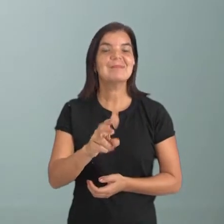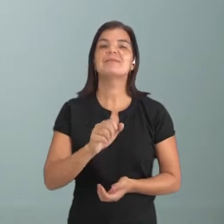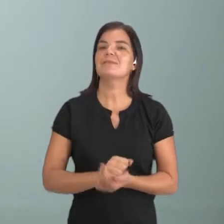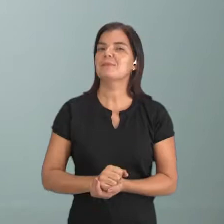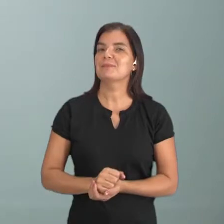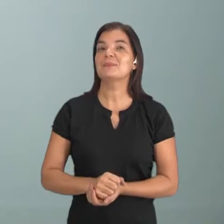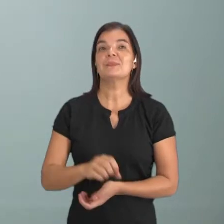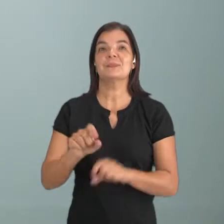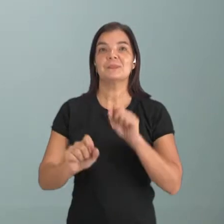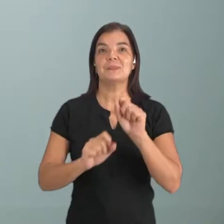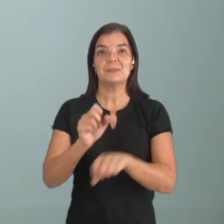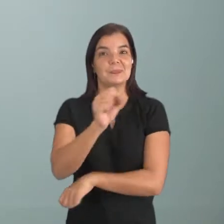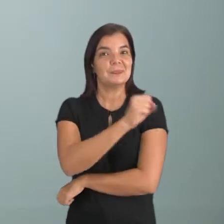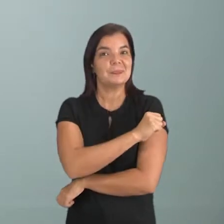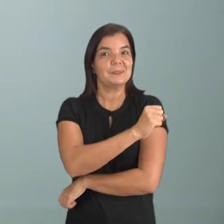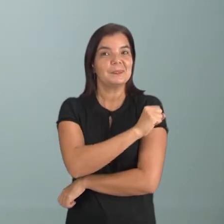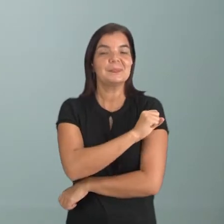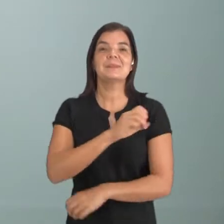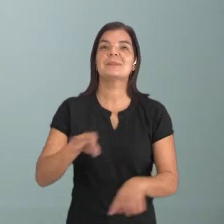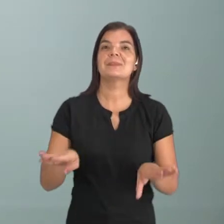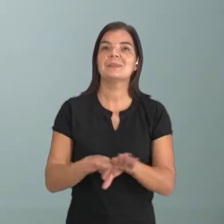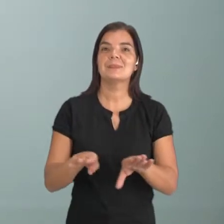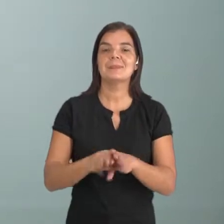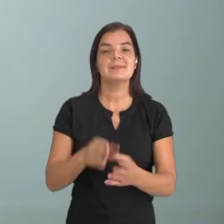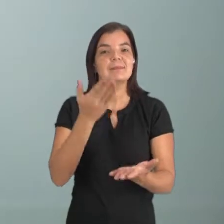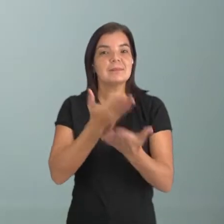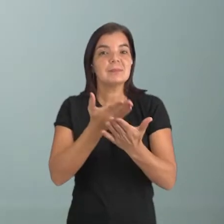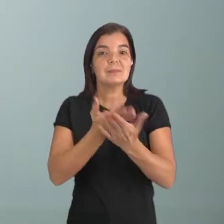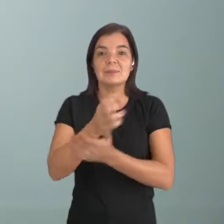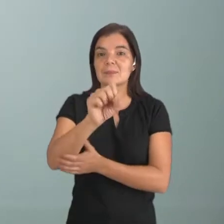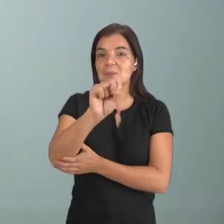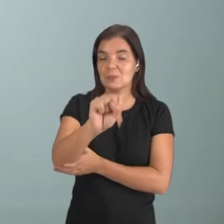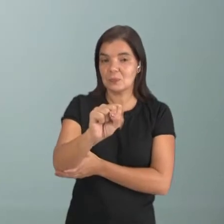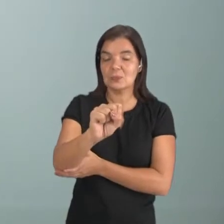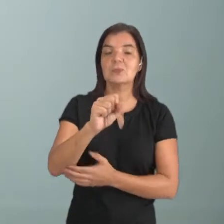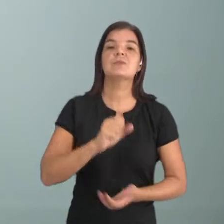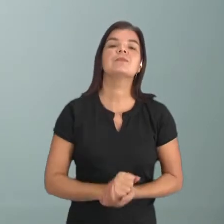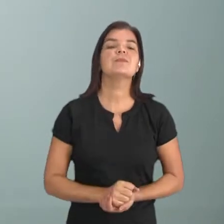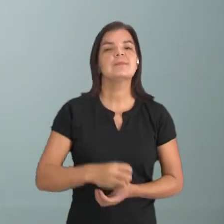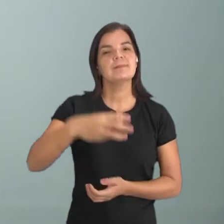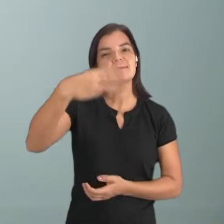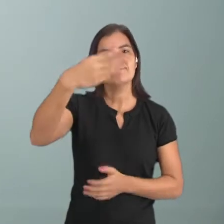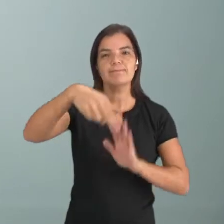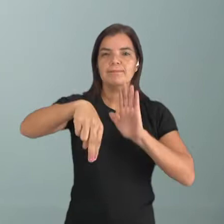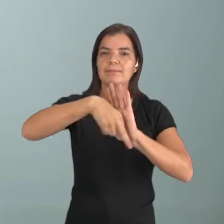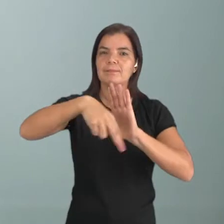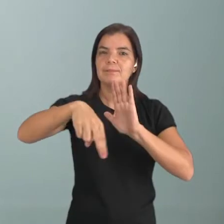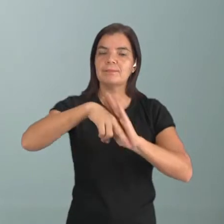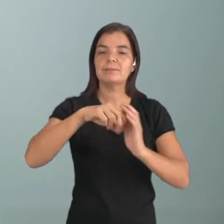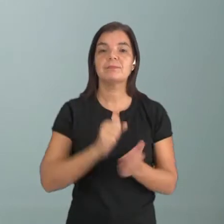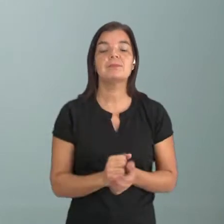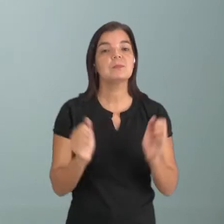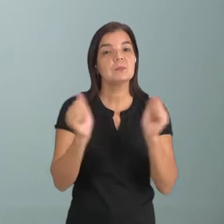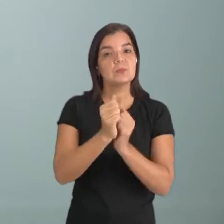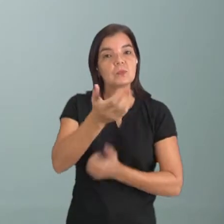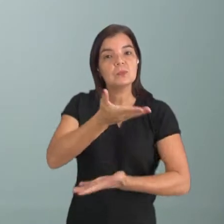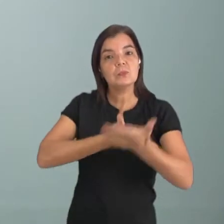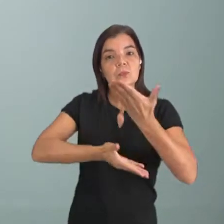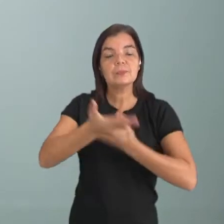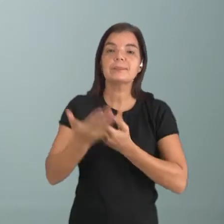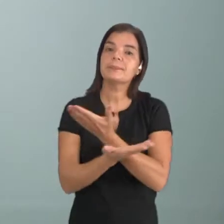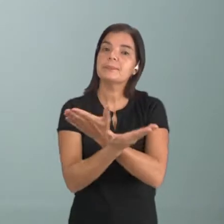ano, estamos na 8ª aula, no 3º bimestre aí. E aí vamos estar compartilhando